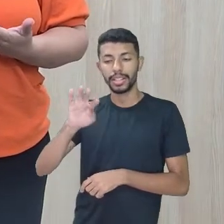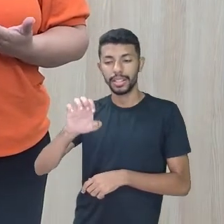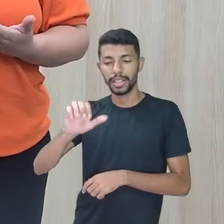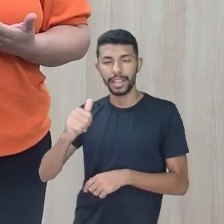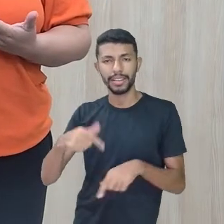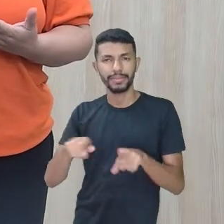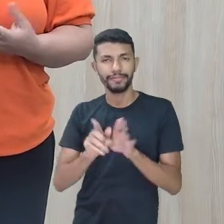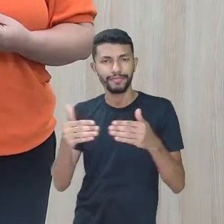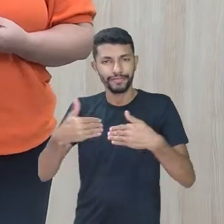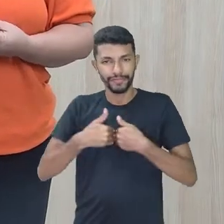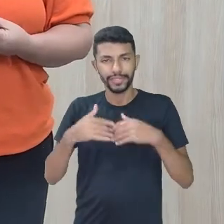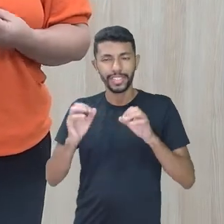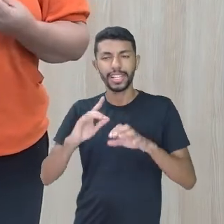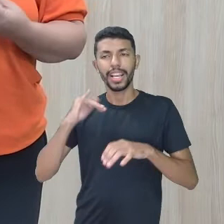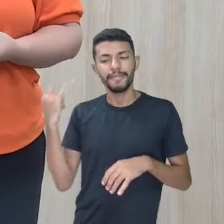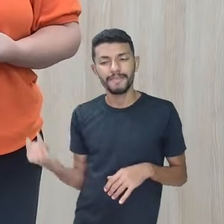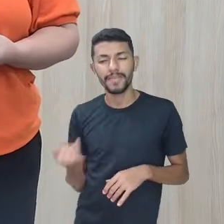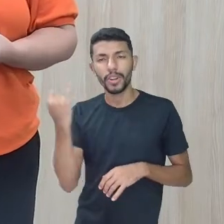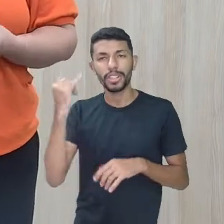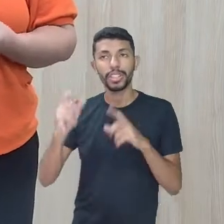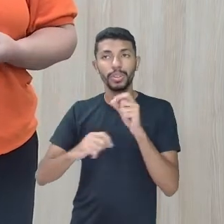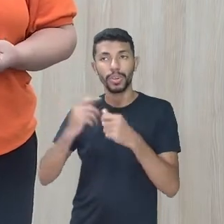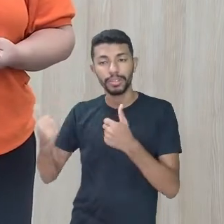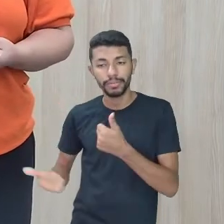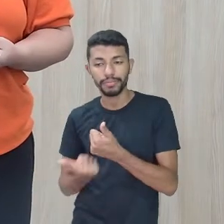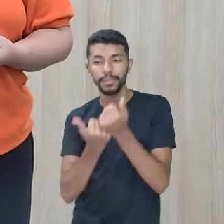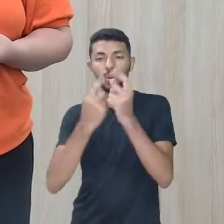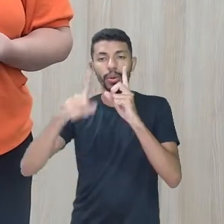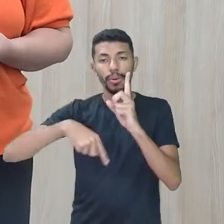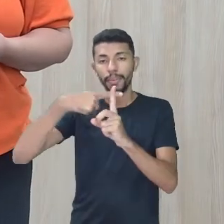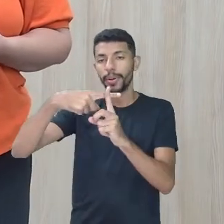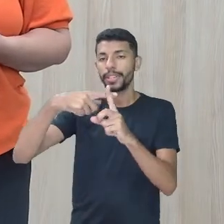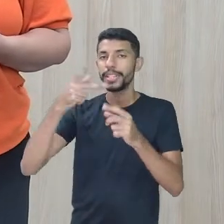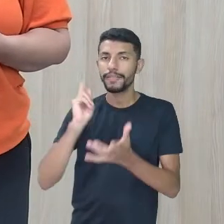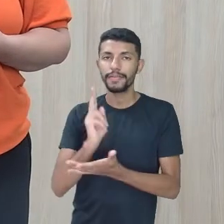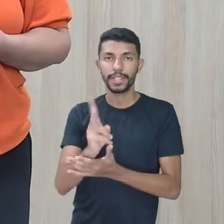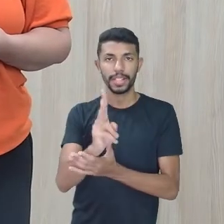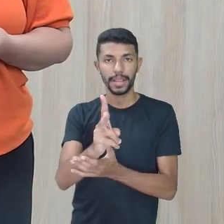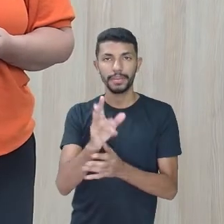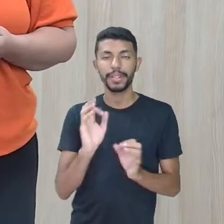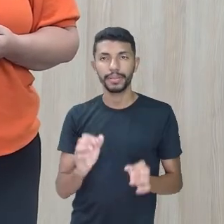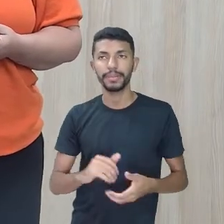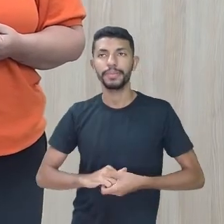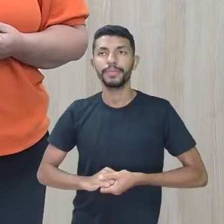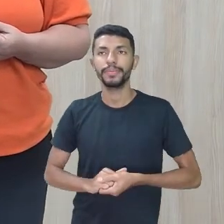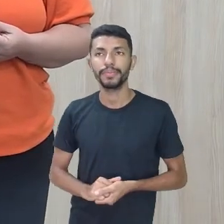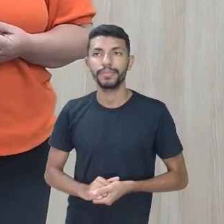importante. Reforço positivo sempre.